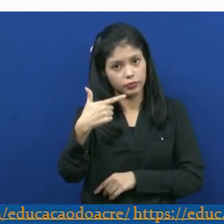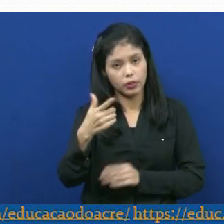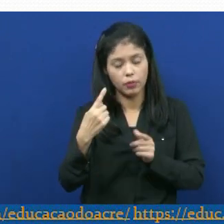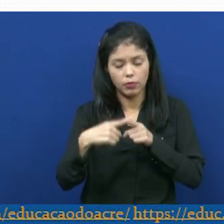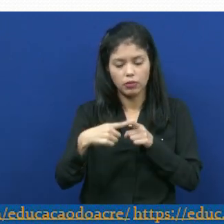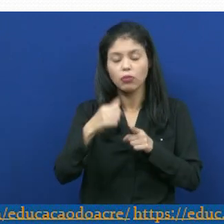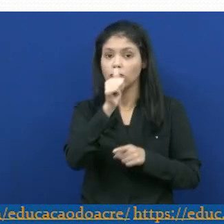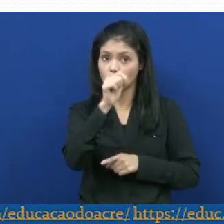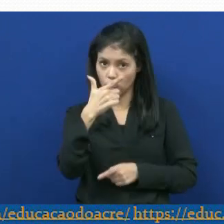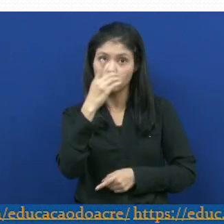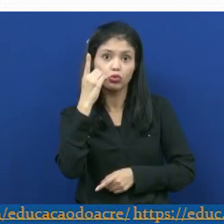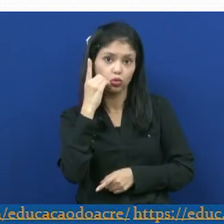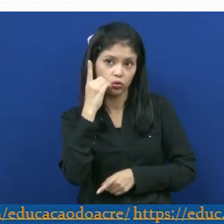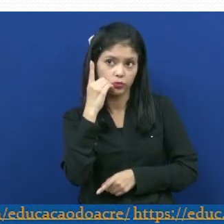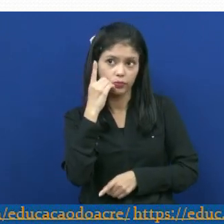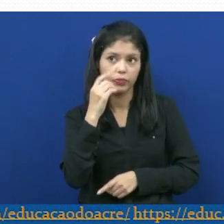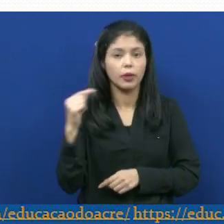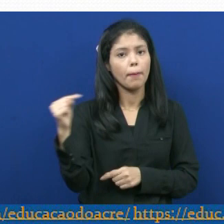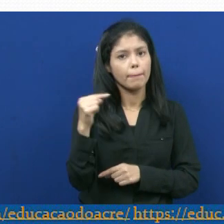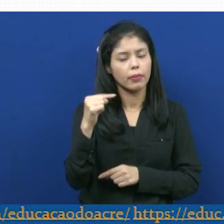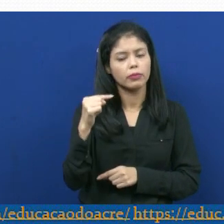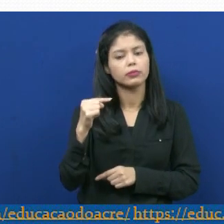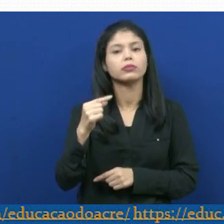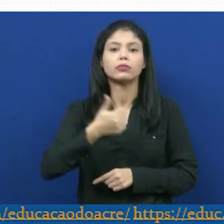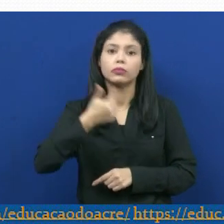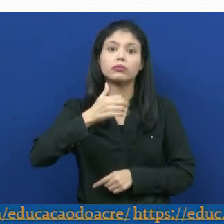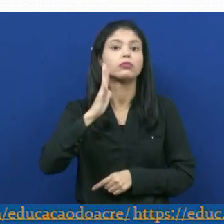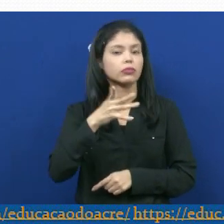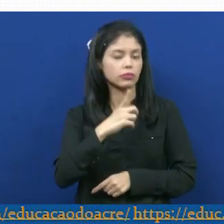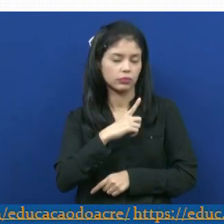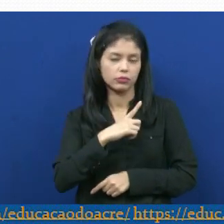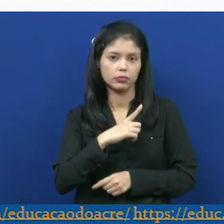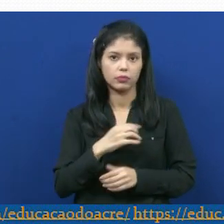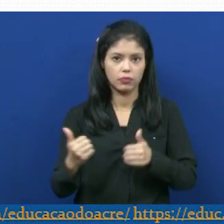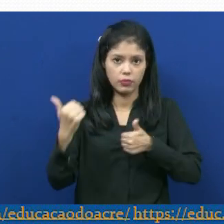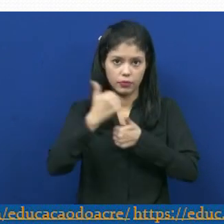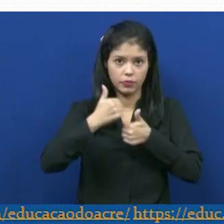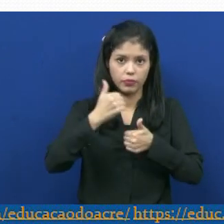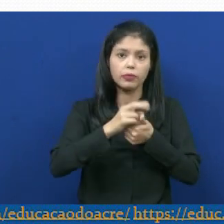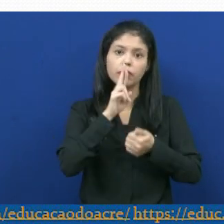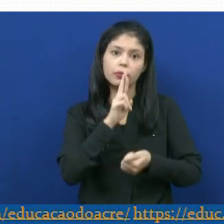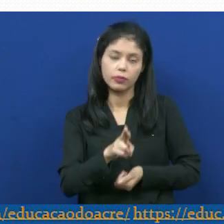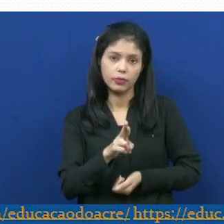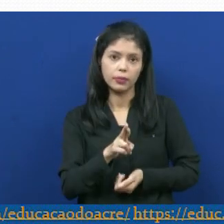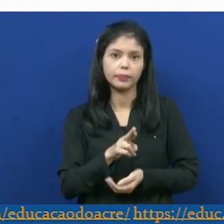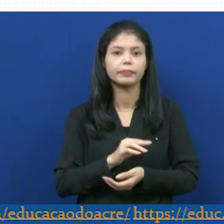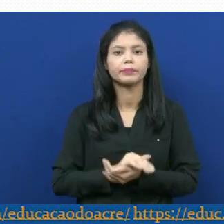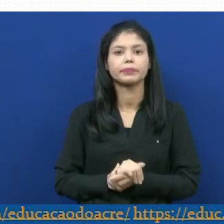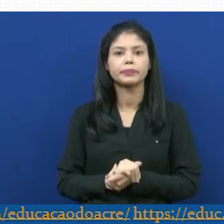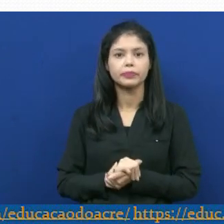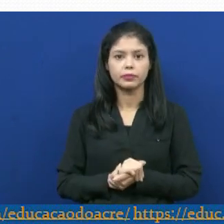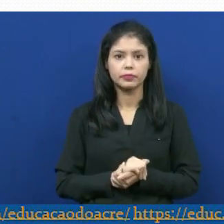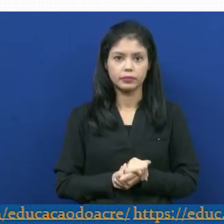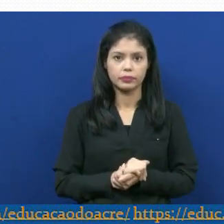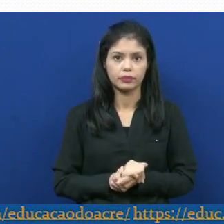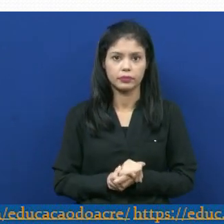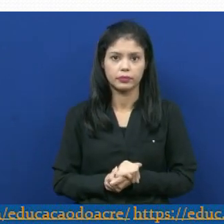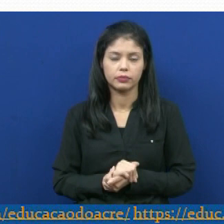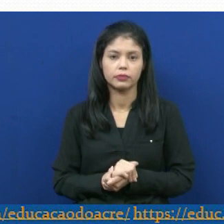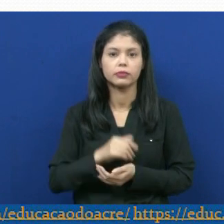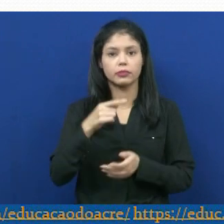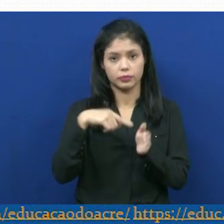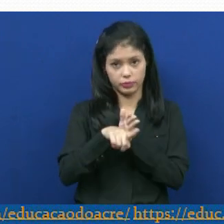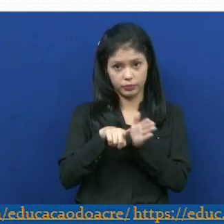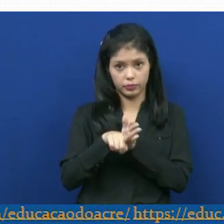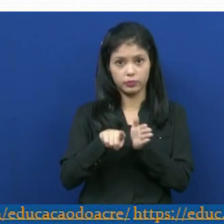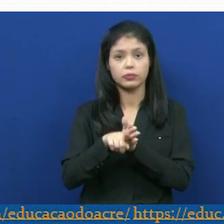12 dias, menos 1, que já é da minha fórmula. Substituindo e resolvendo essa